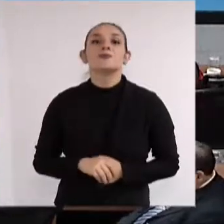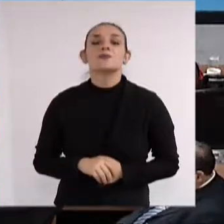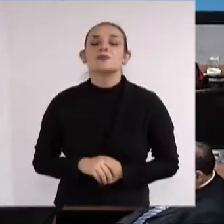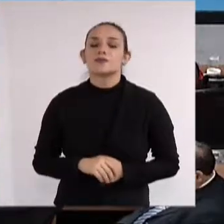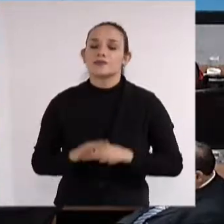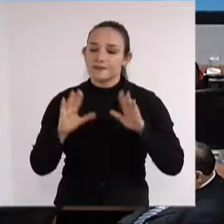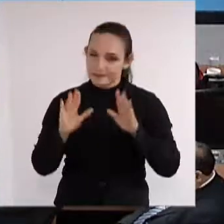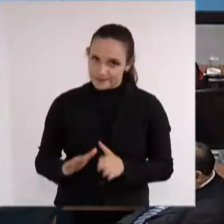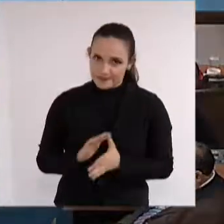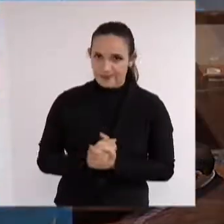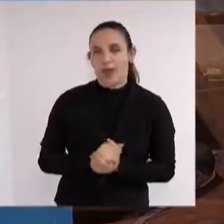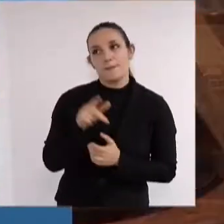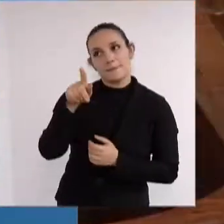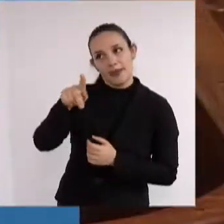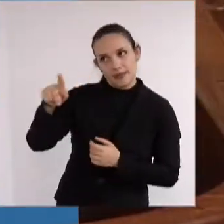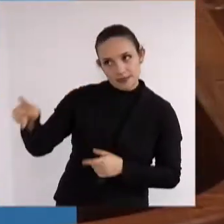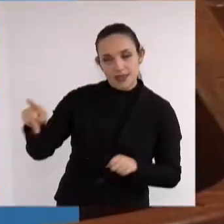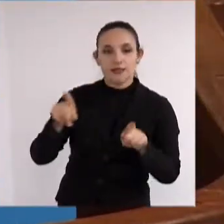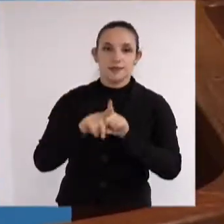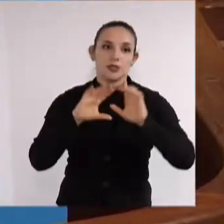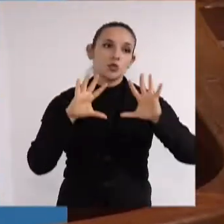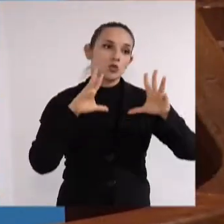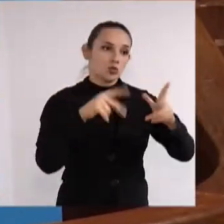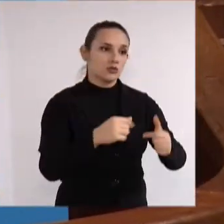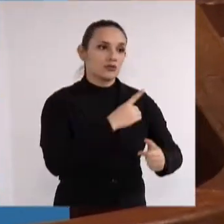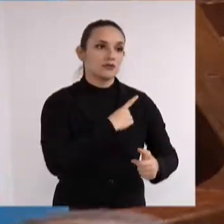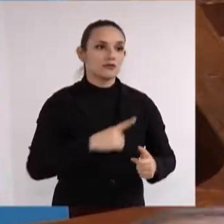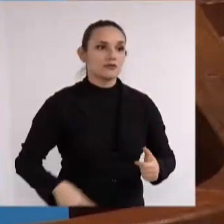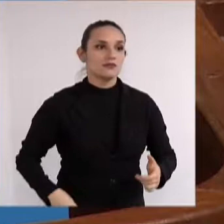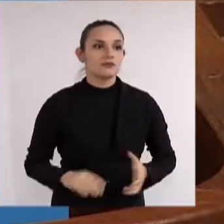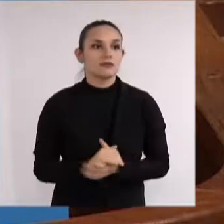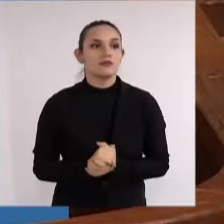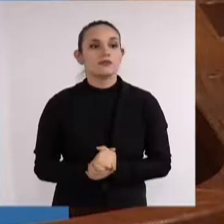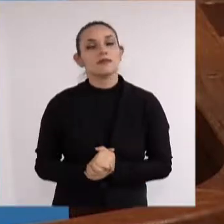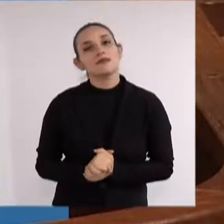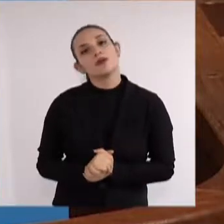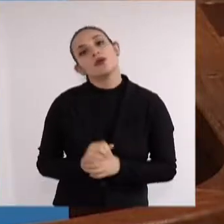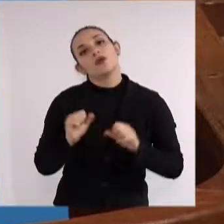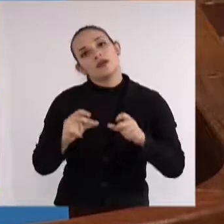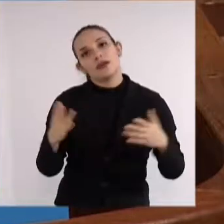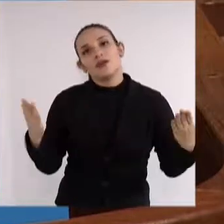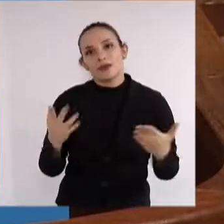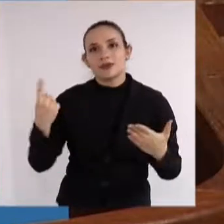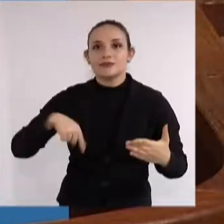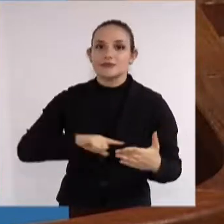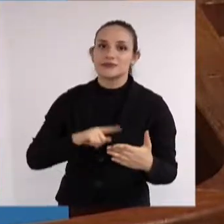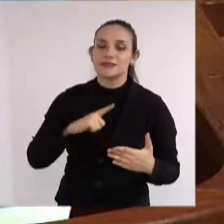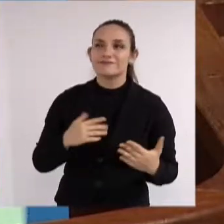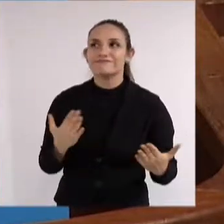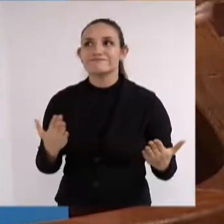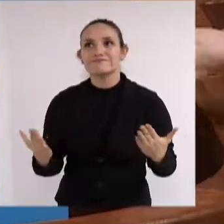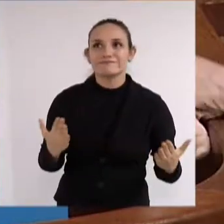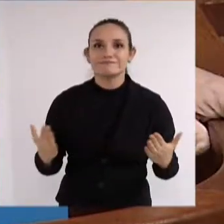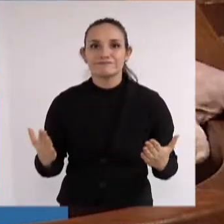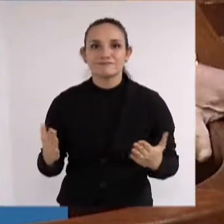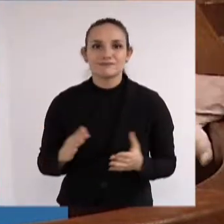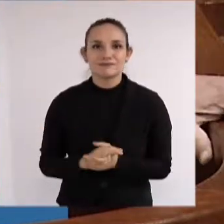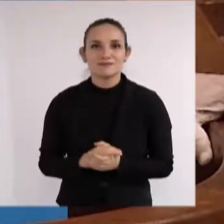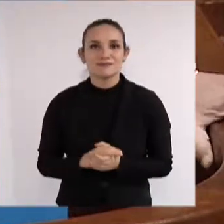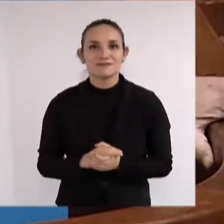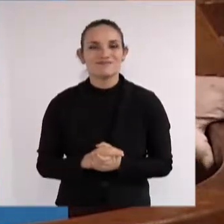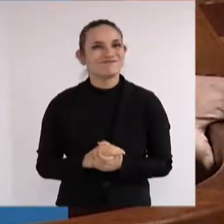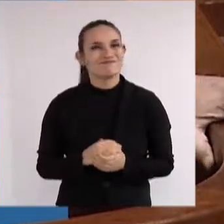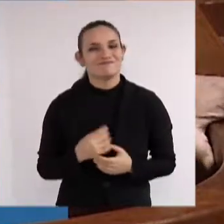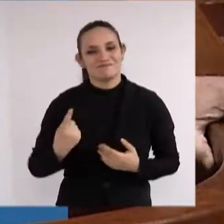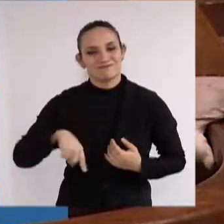Senhor presidente, senhores deputados, senhoras deputadas, nós temos aqui o eterno dilema da